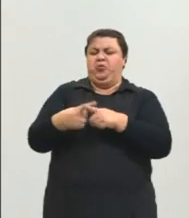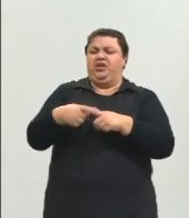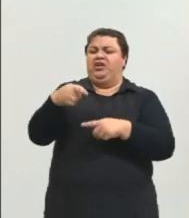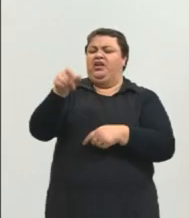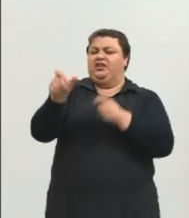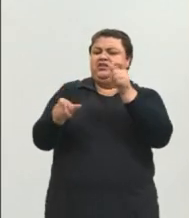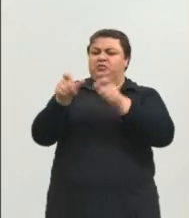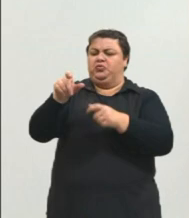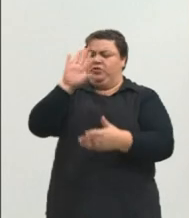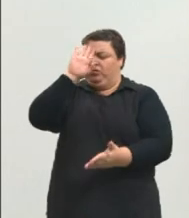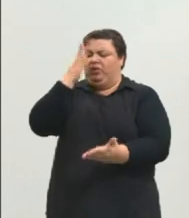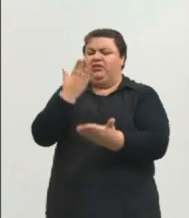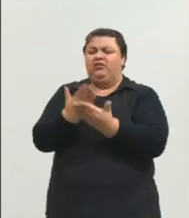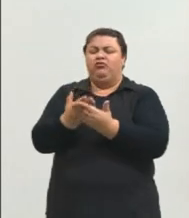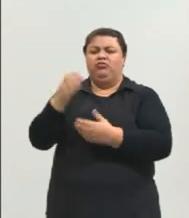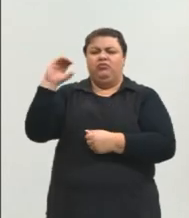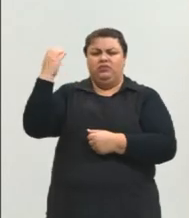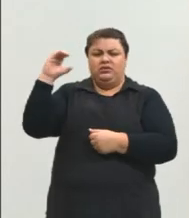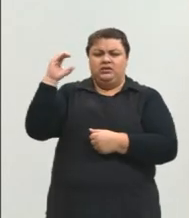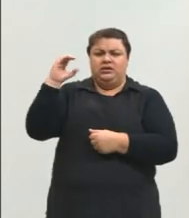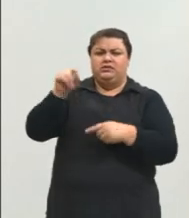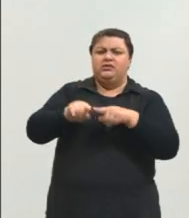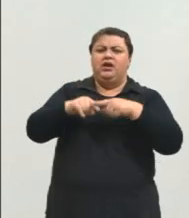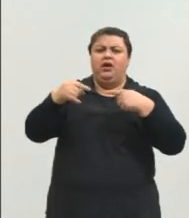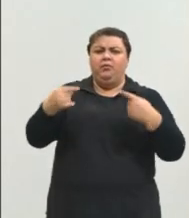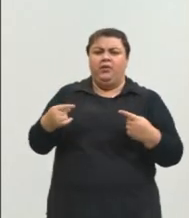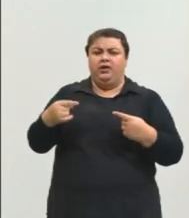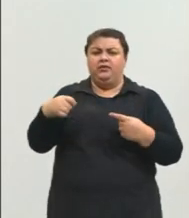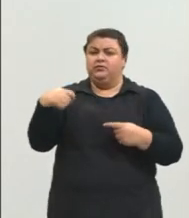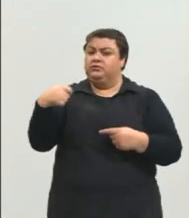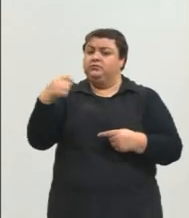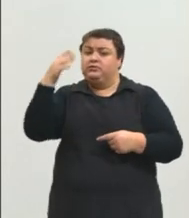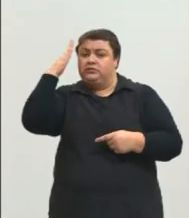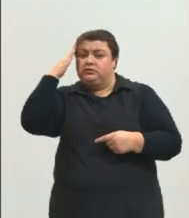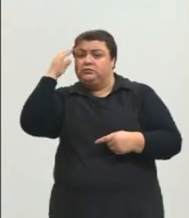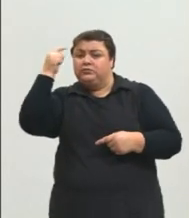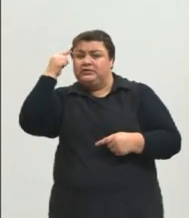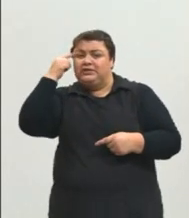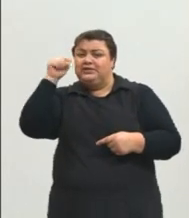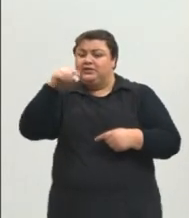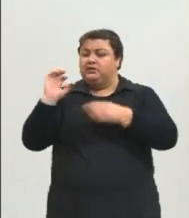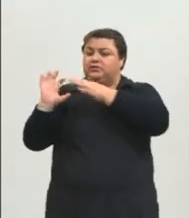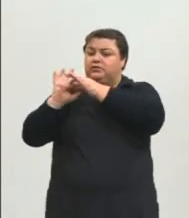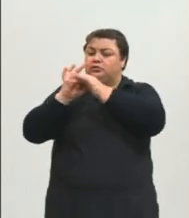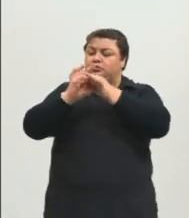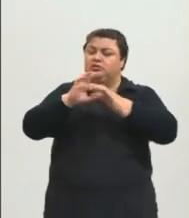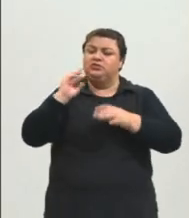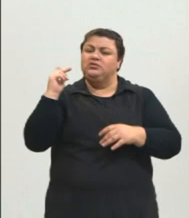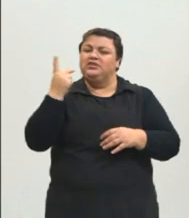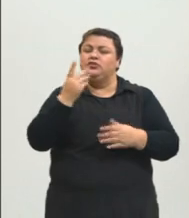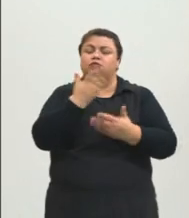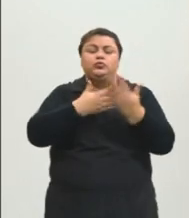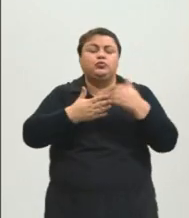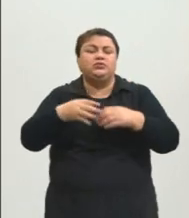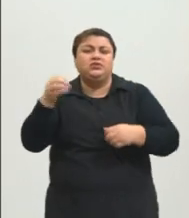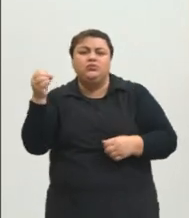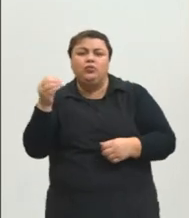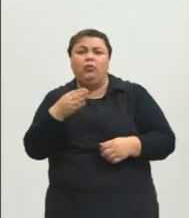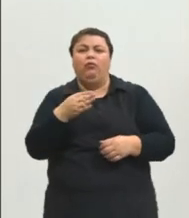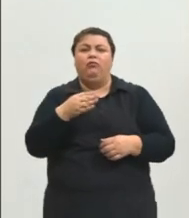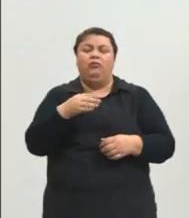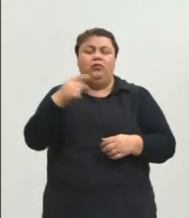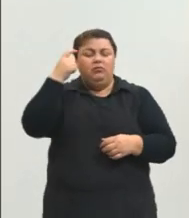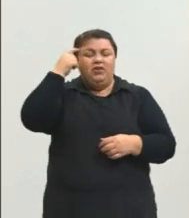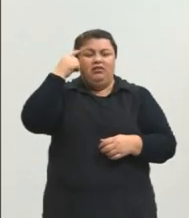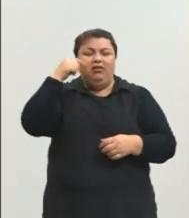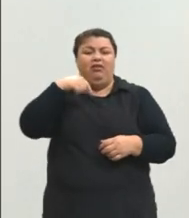pessoas não confiam na ciência, mas a gente tem que pensar exatamente esse contexto histórico em que tudo era muito novo e pensar que grande parte